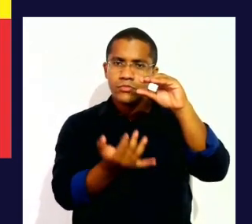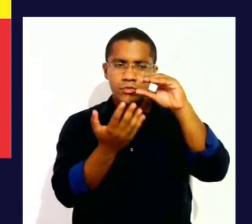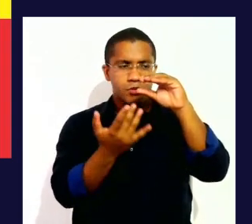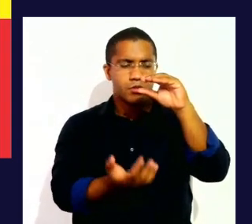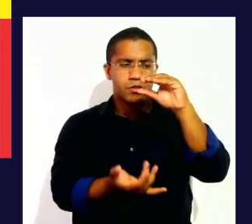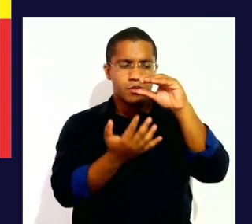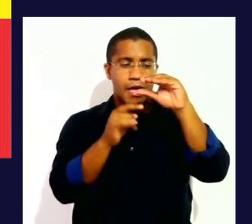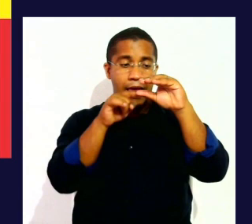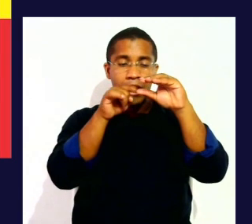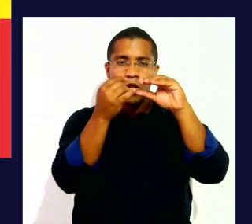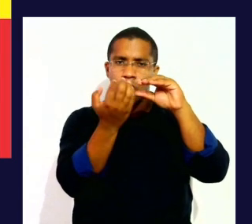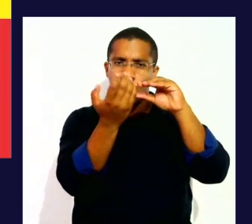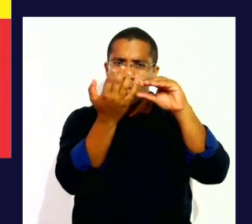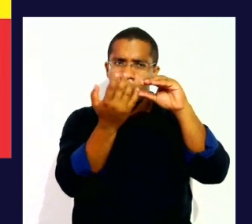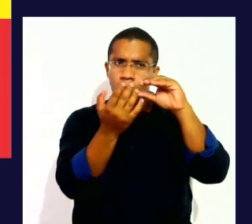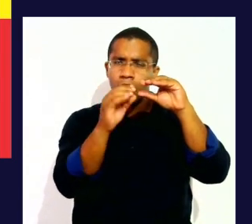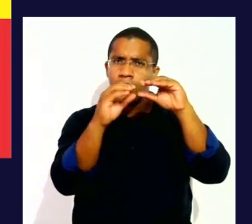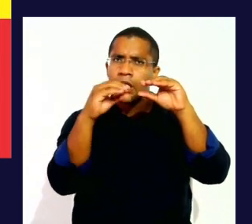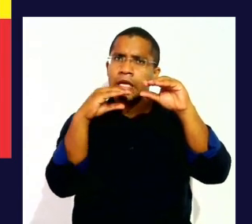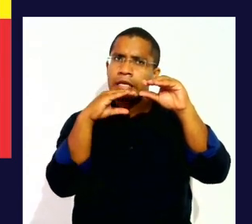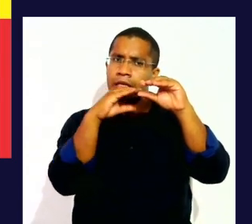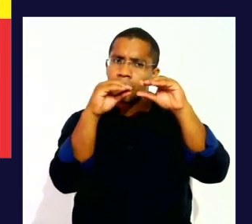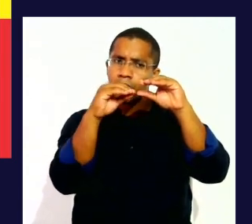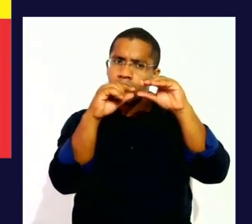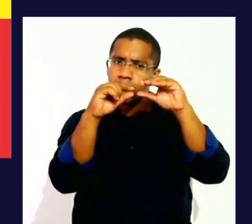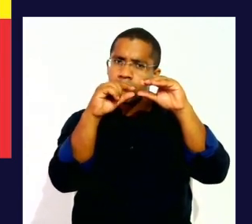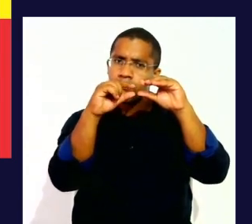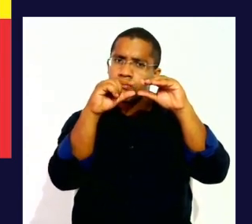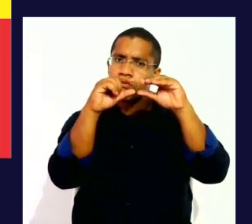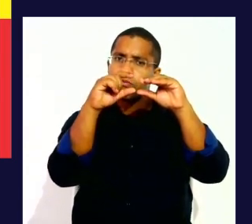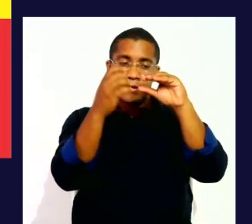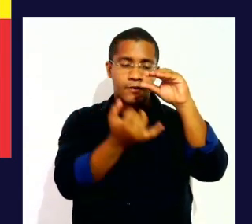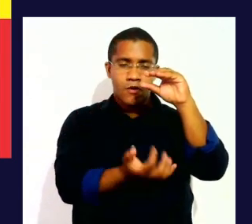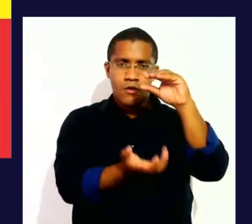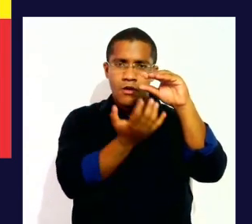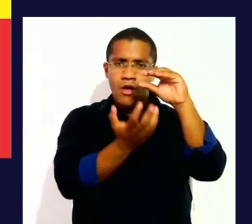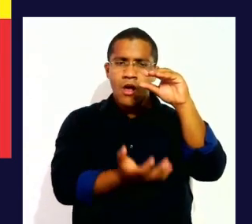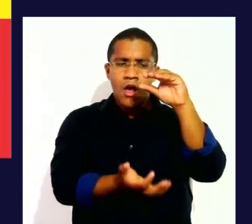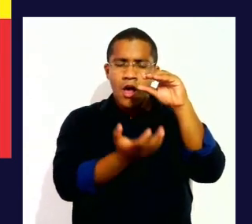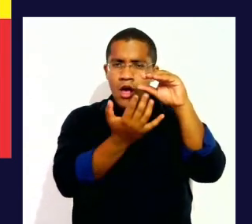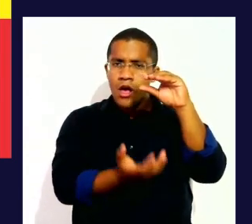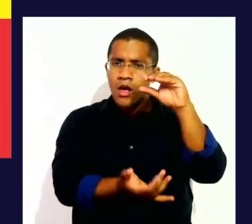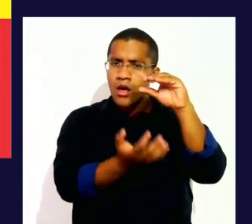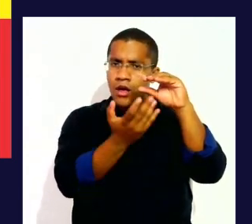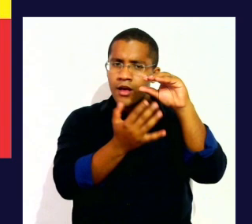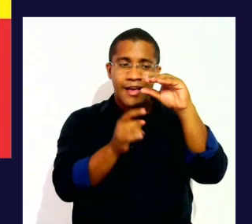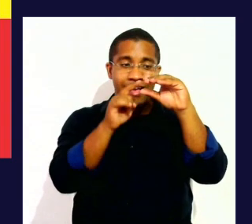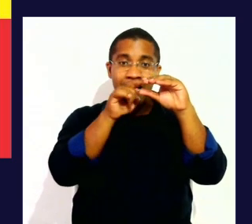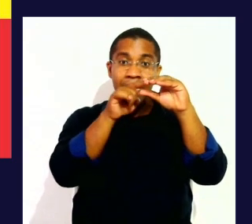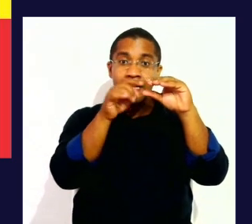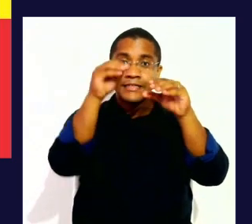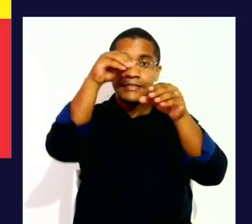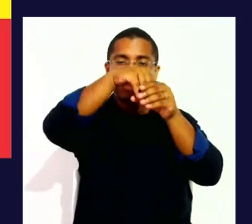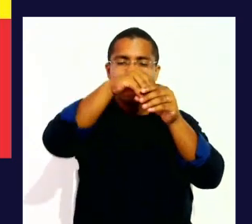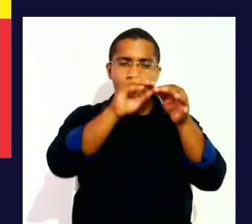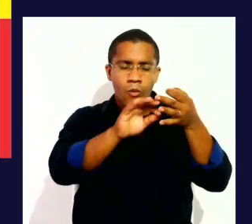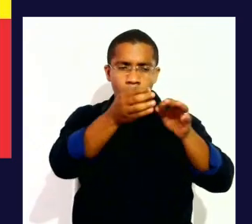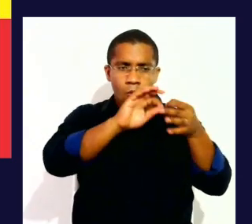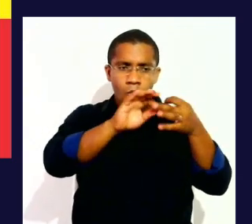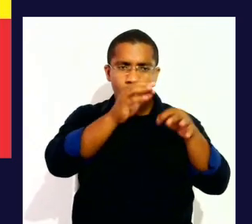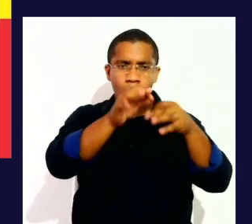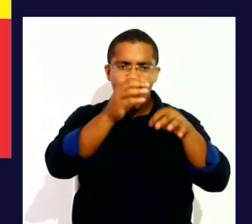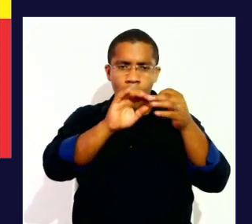vai esquentar essa barra metálica. Nessa parte dessa superfície, as moléculas elas vão se encontrar